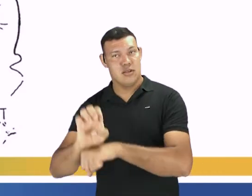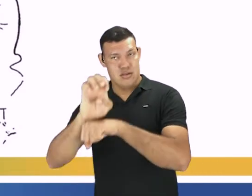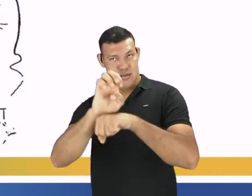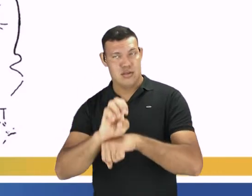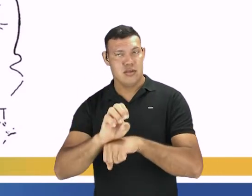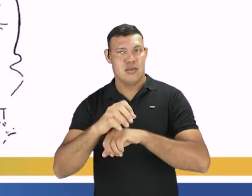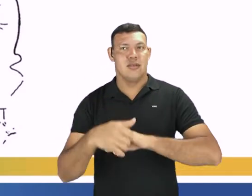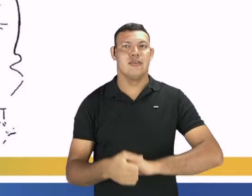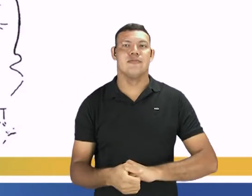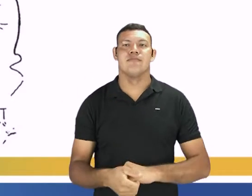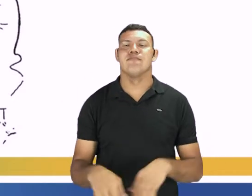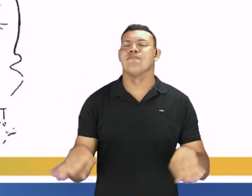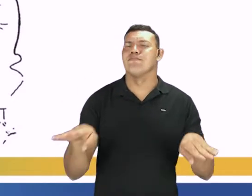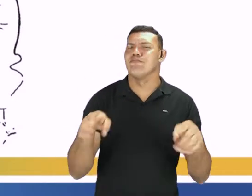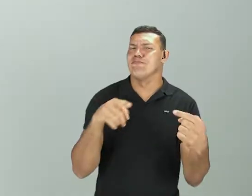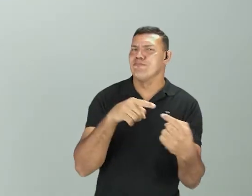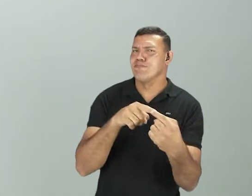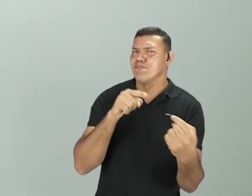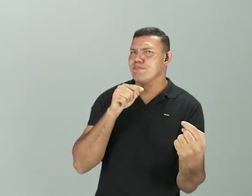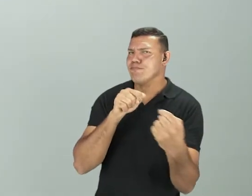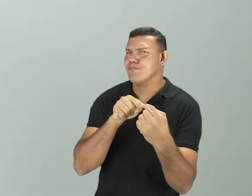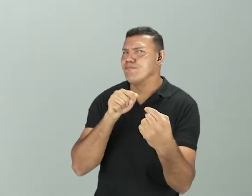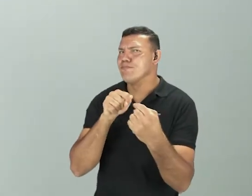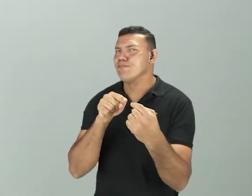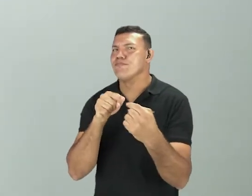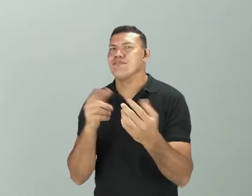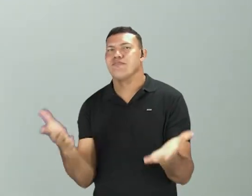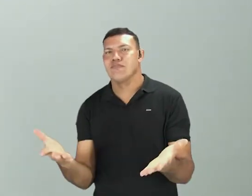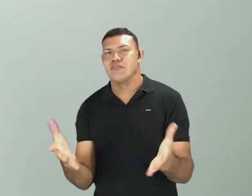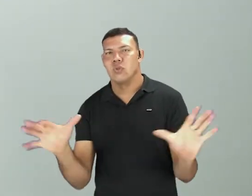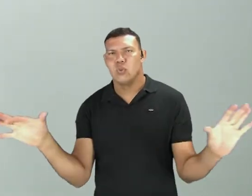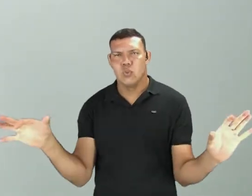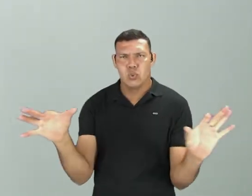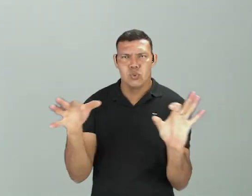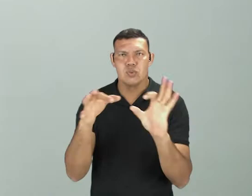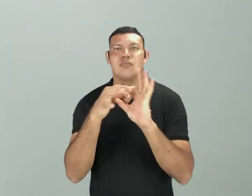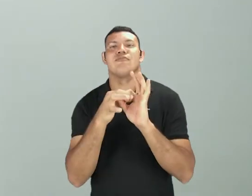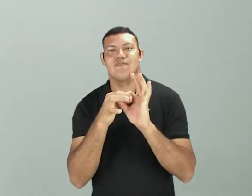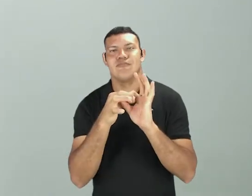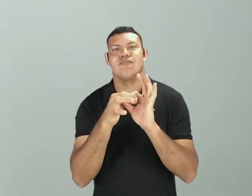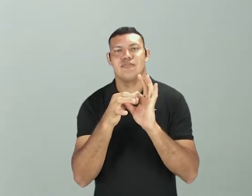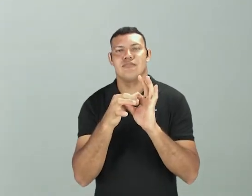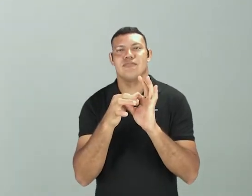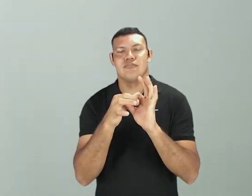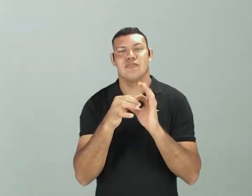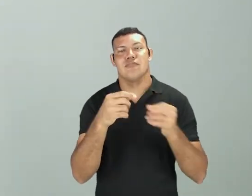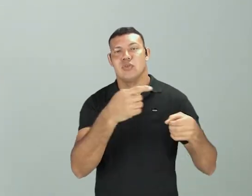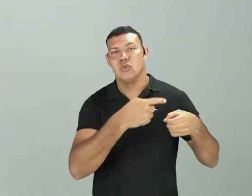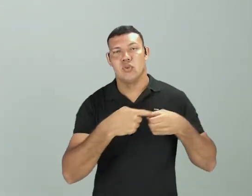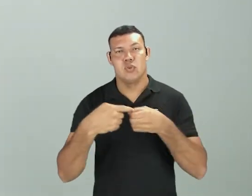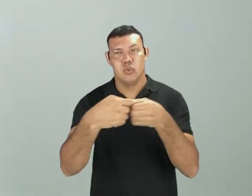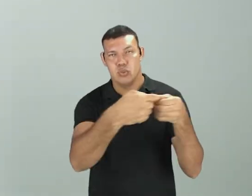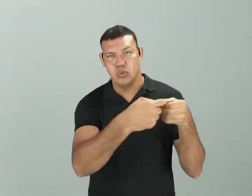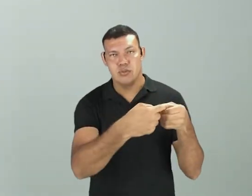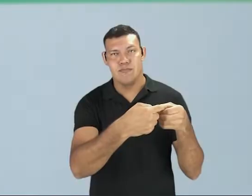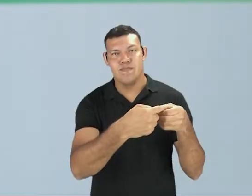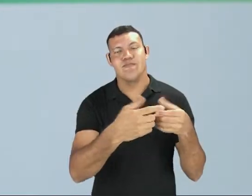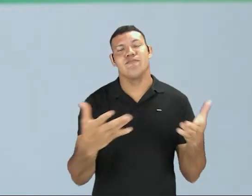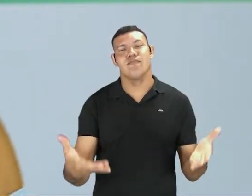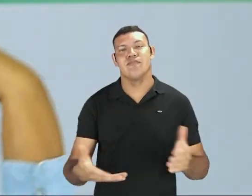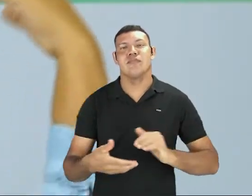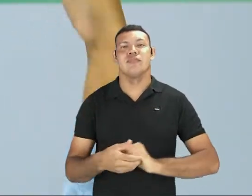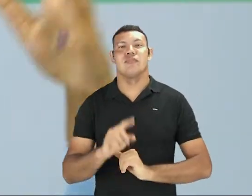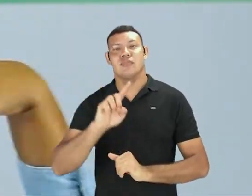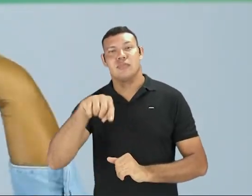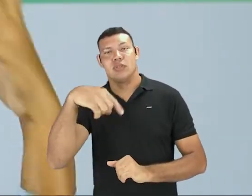Então, a gente tem aí essa relação de interligamento a nível municipal, que elege governador, né?